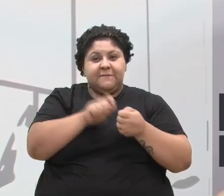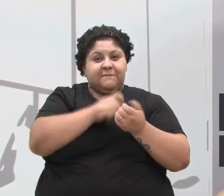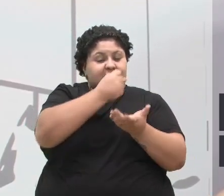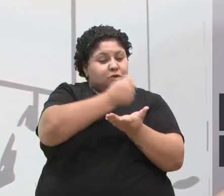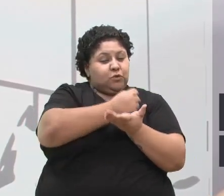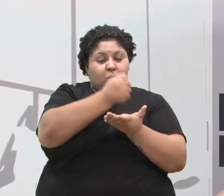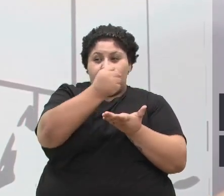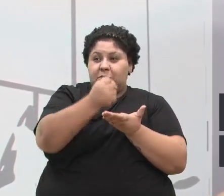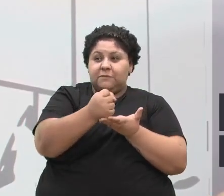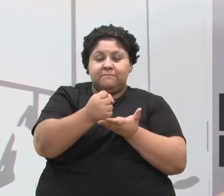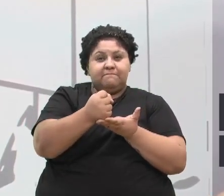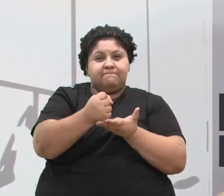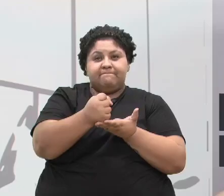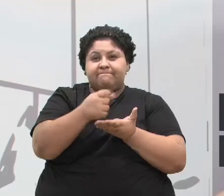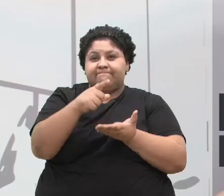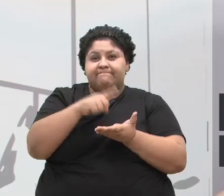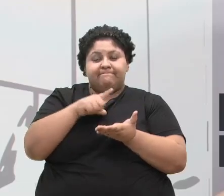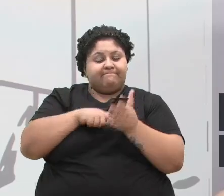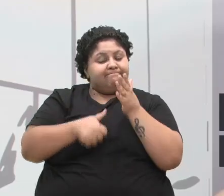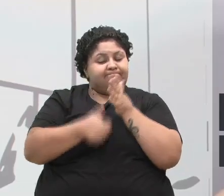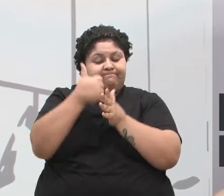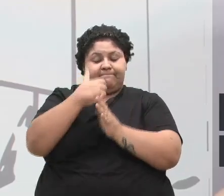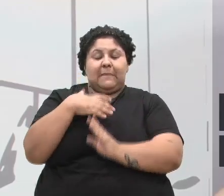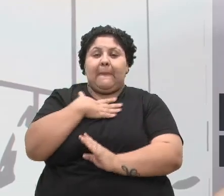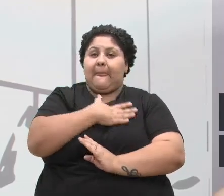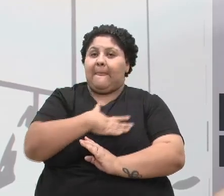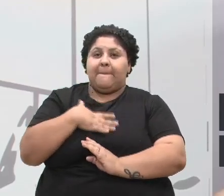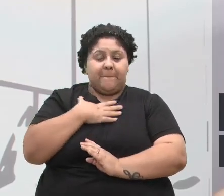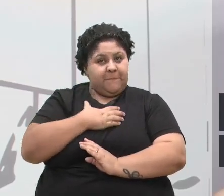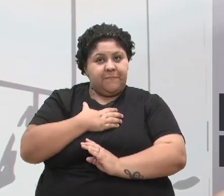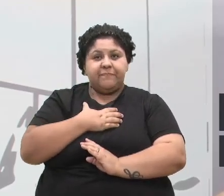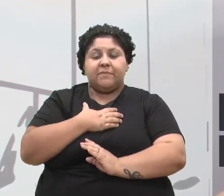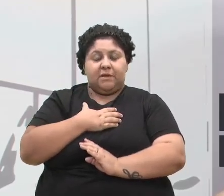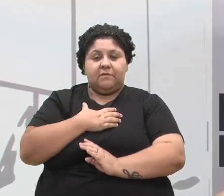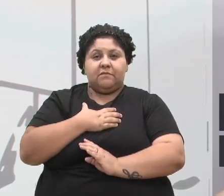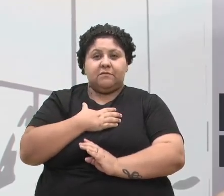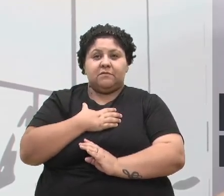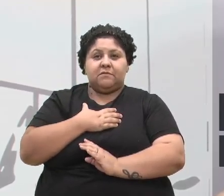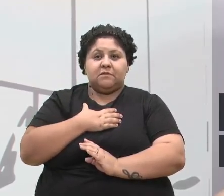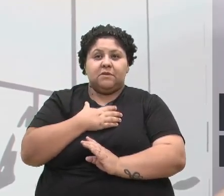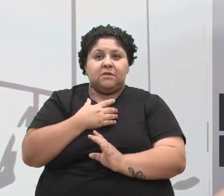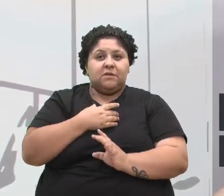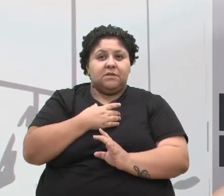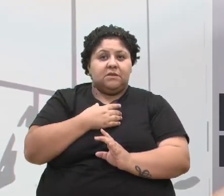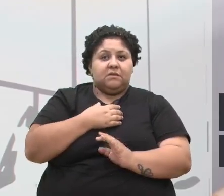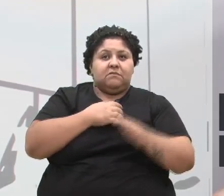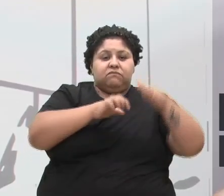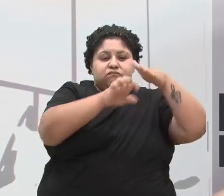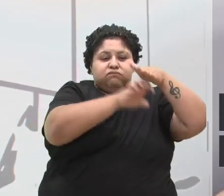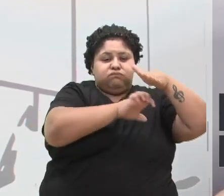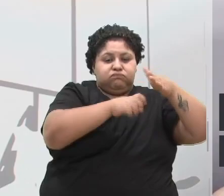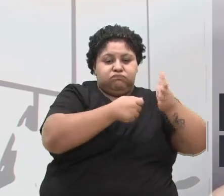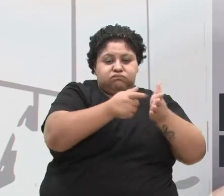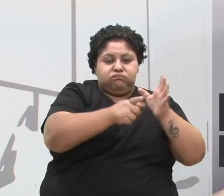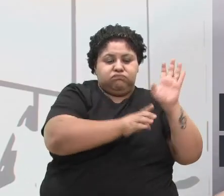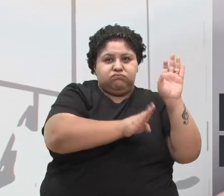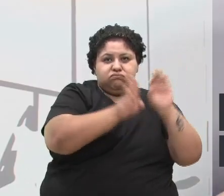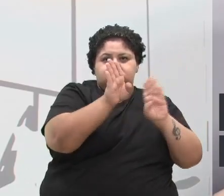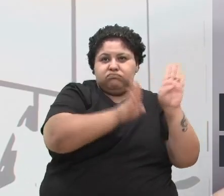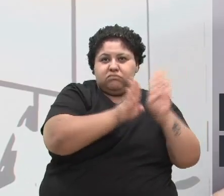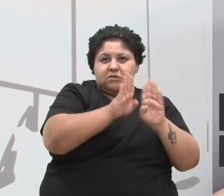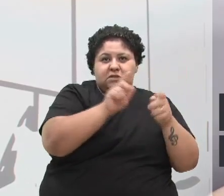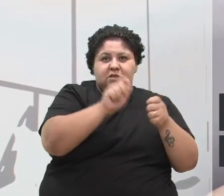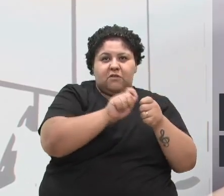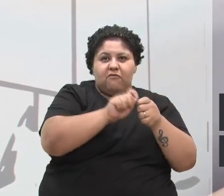talvez não estejam feitos da melhor forma possível, que acaba que as empresas ganham a licitação e não fazem a